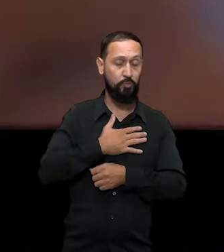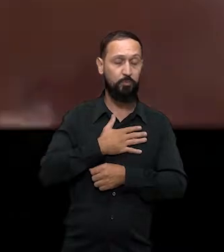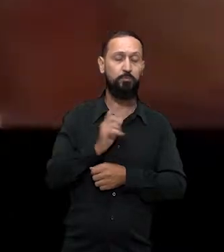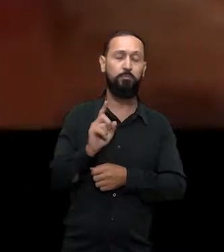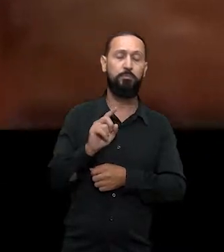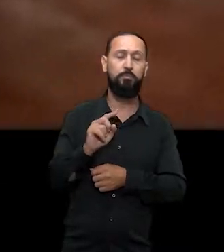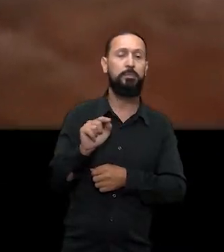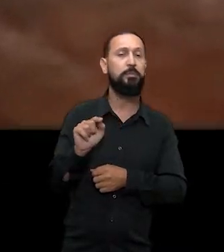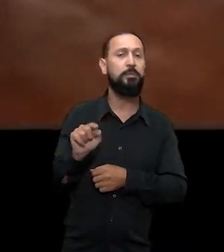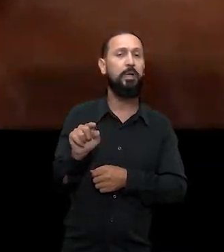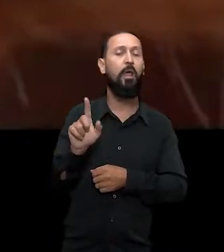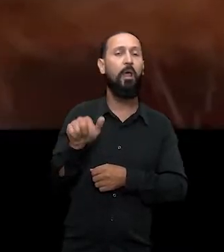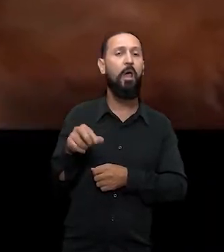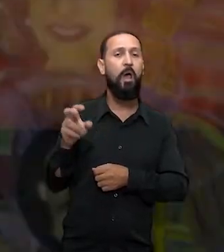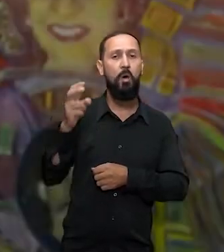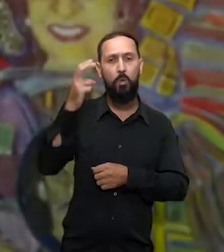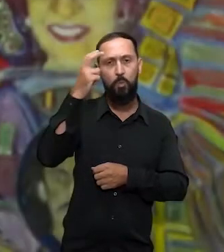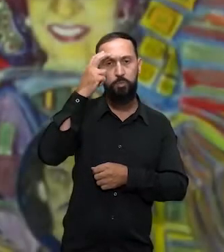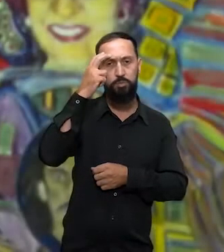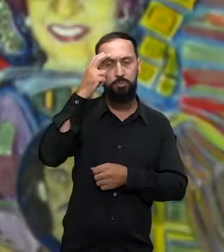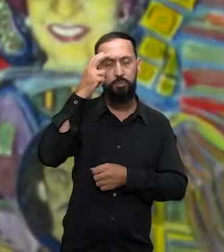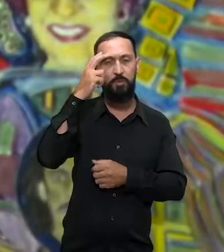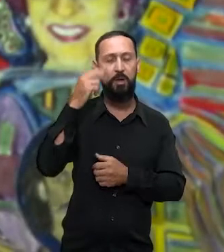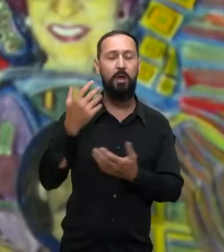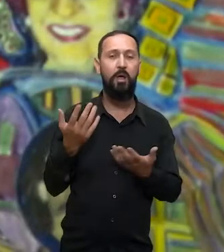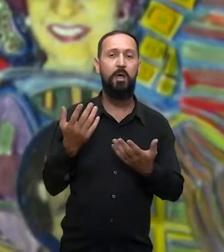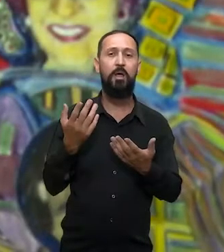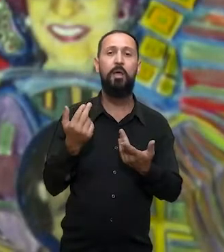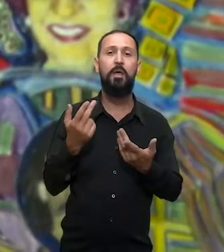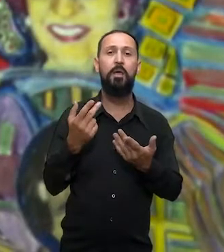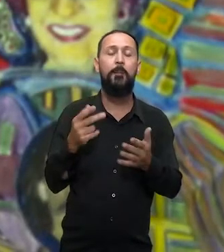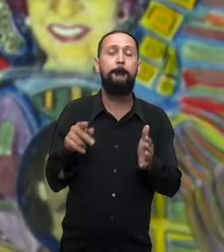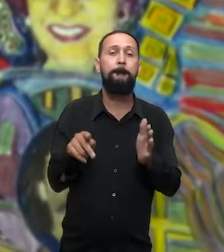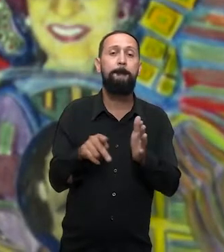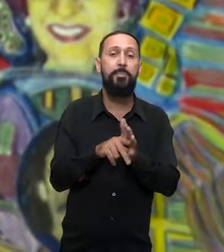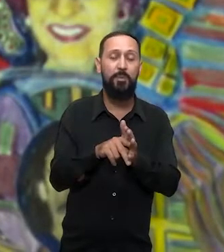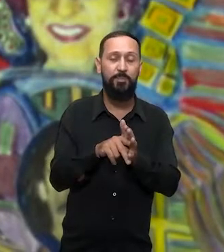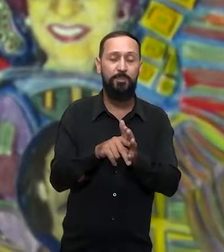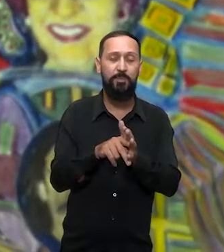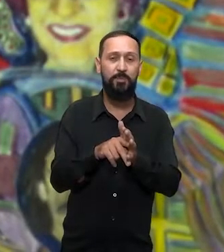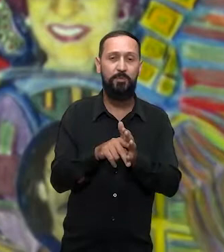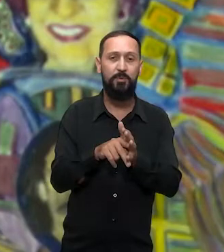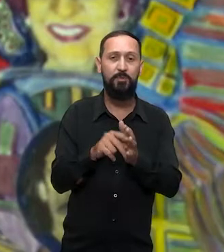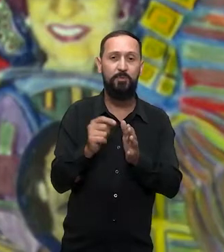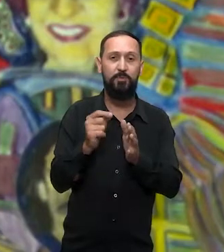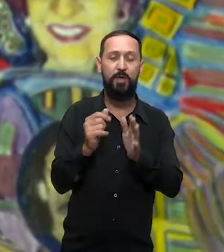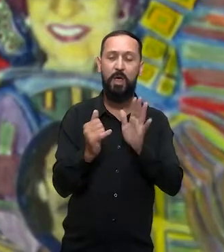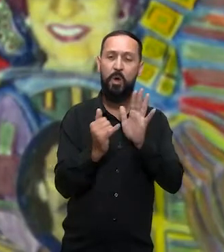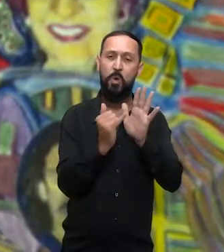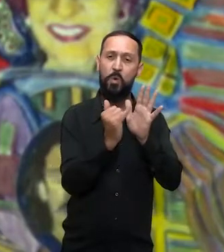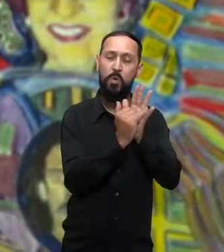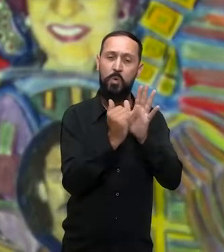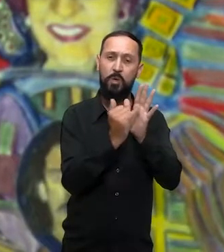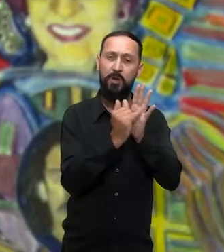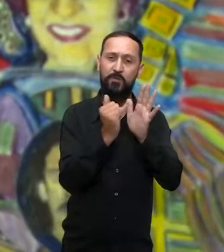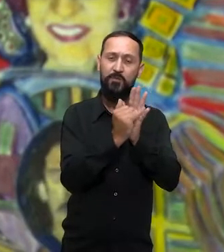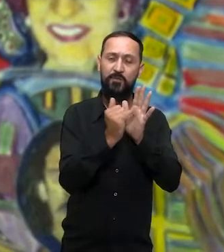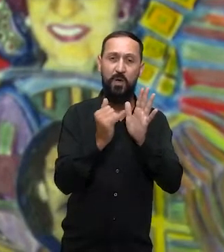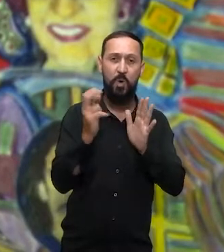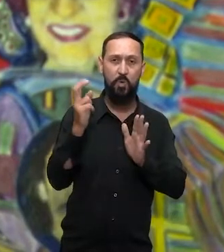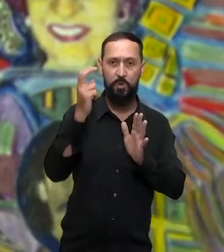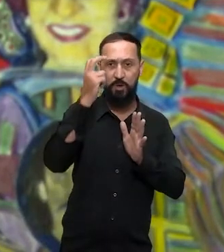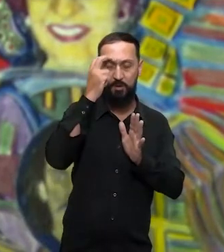Guaicuru, eles é considerado um dos nativos com uma iconografia